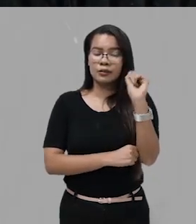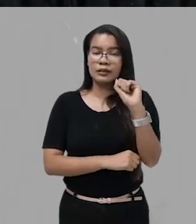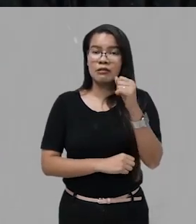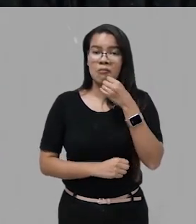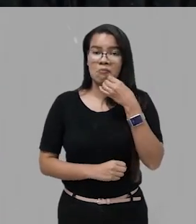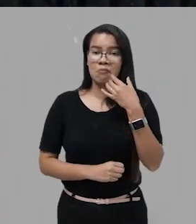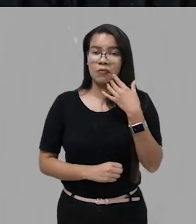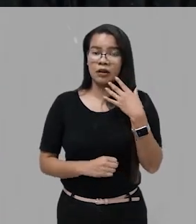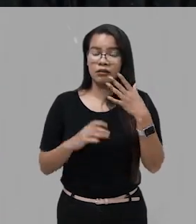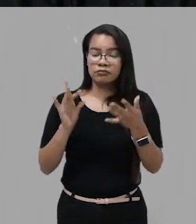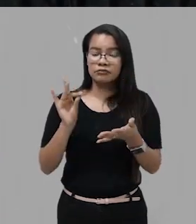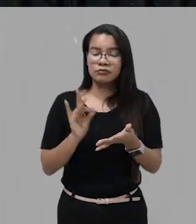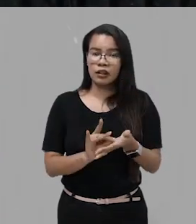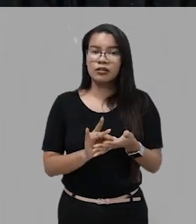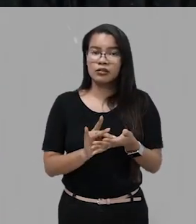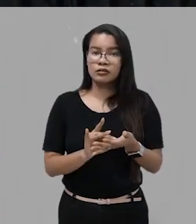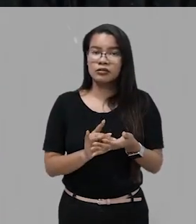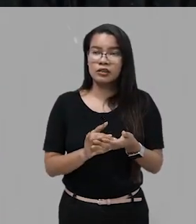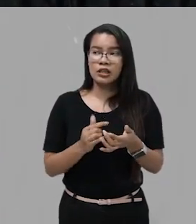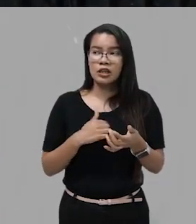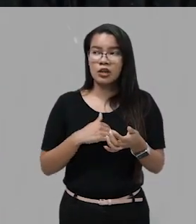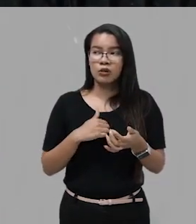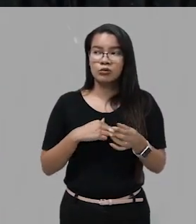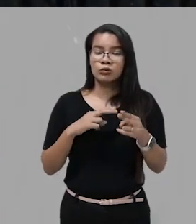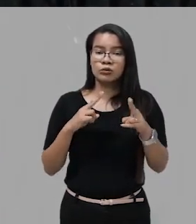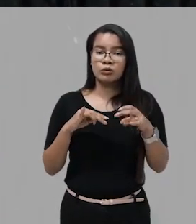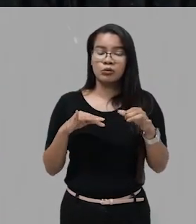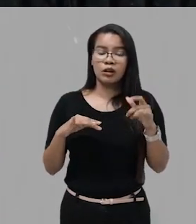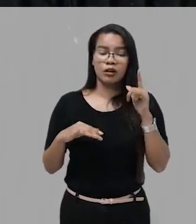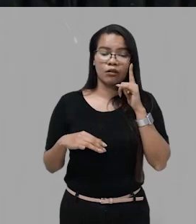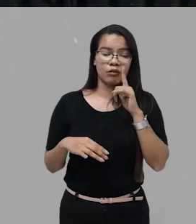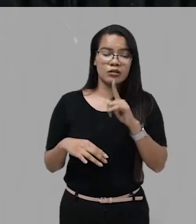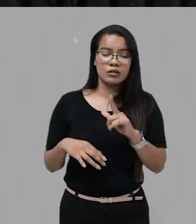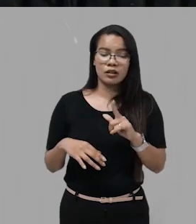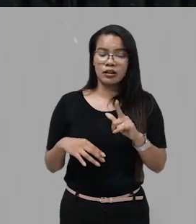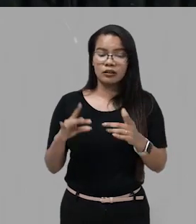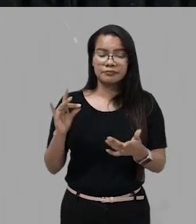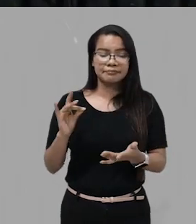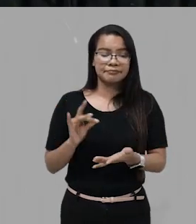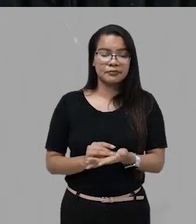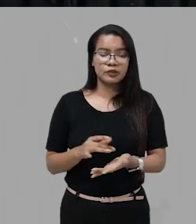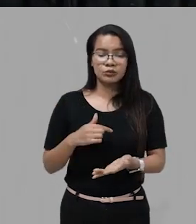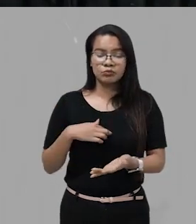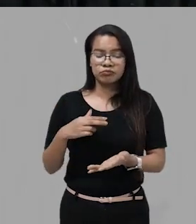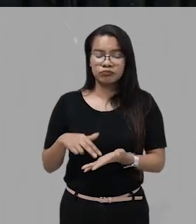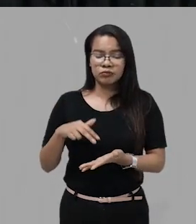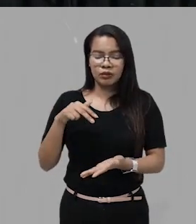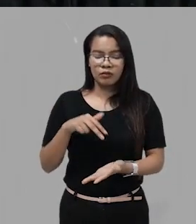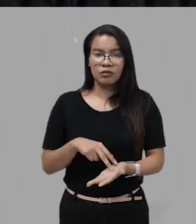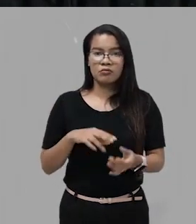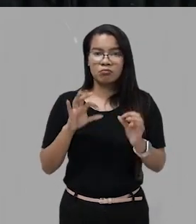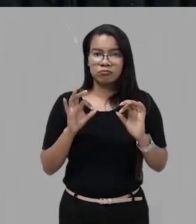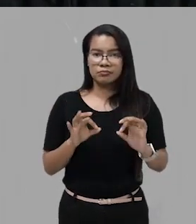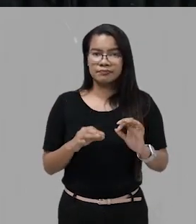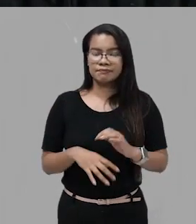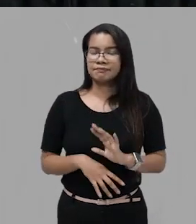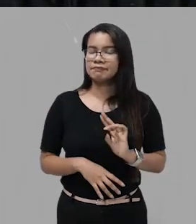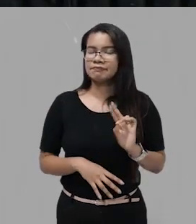bem sincero e bem franco com vocês, eu nunca consegui realizar um salto triplo da forma